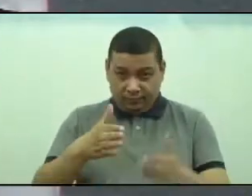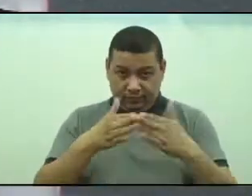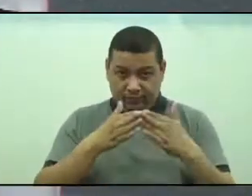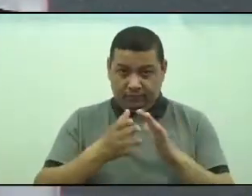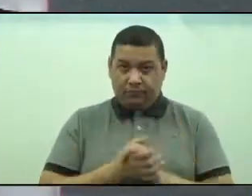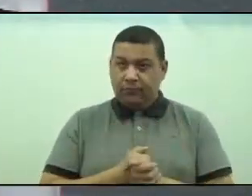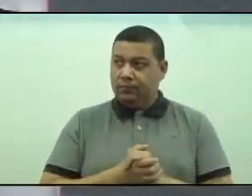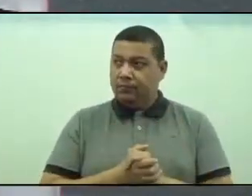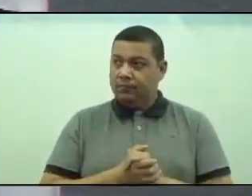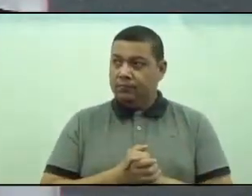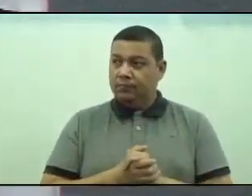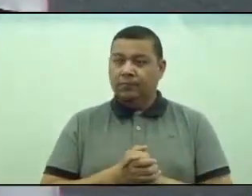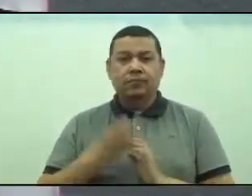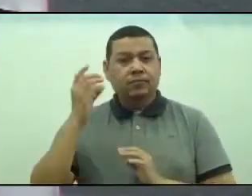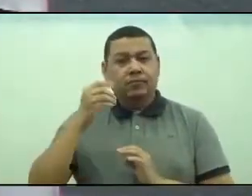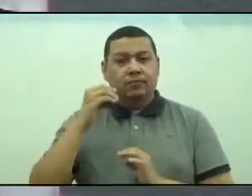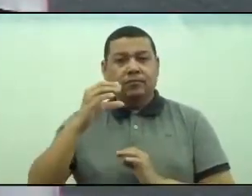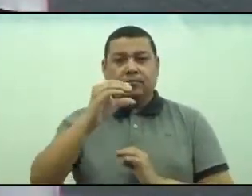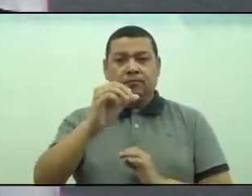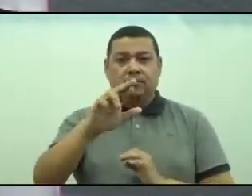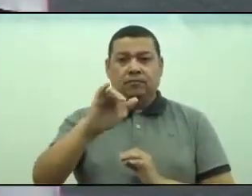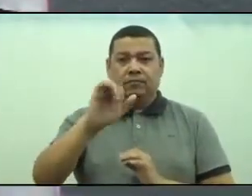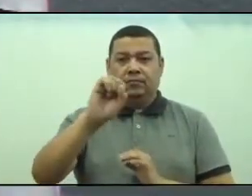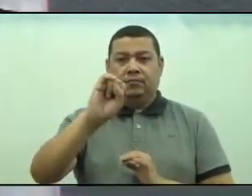ao deputado Crispim, que é do meu partido, a quem eu